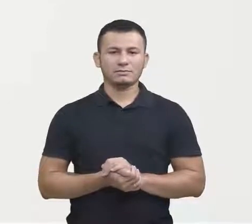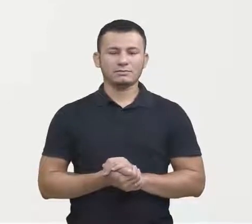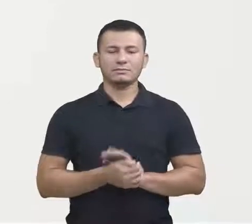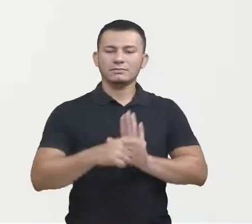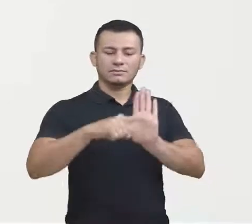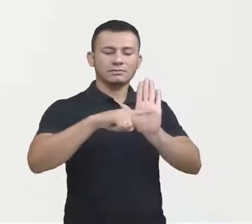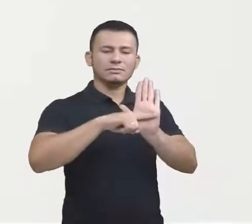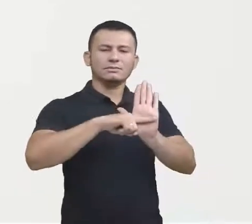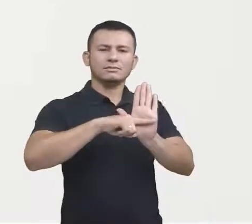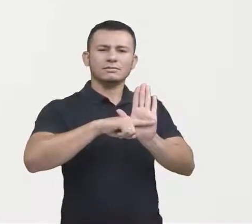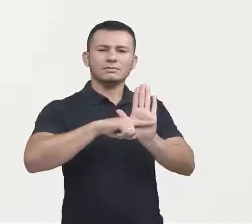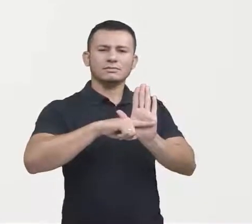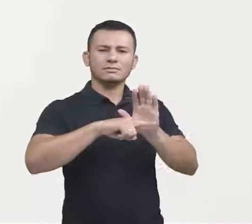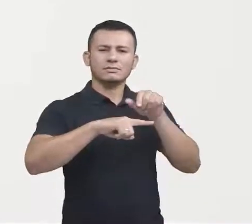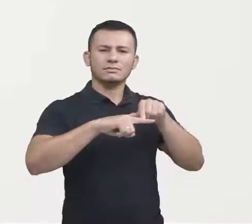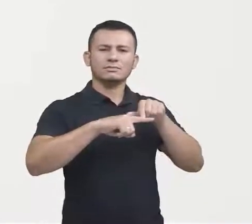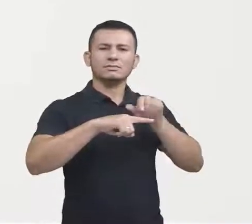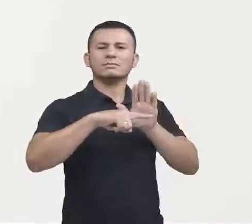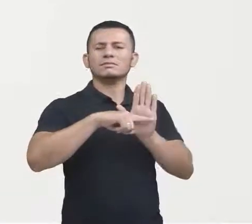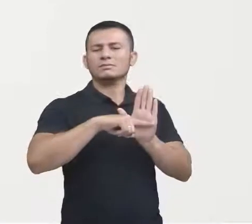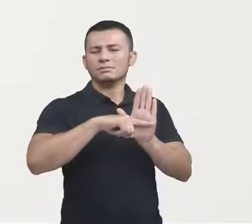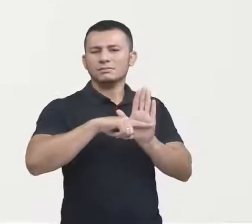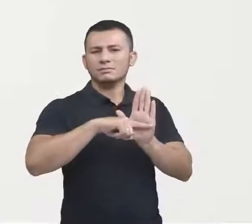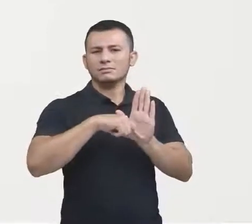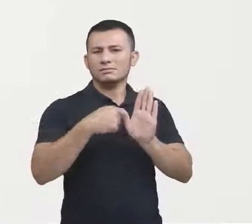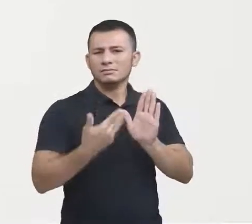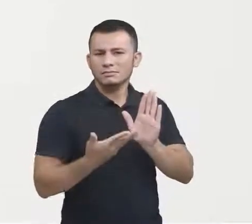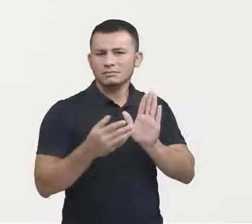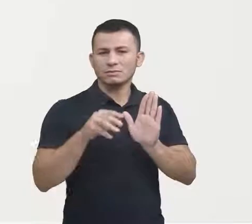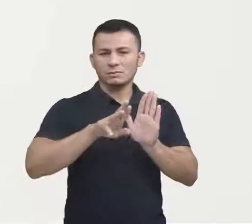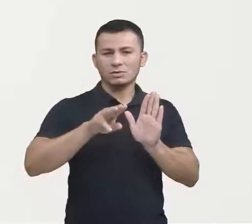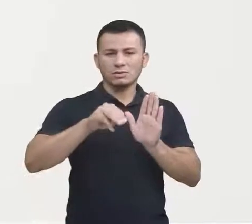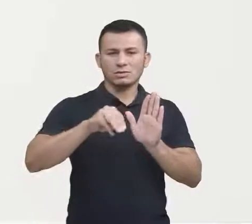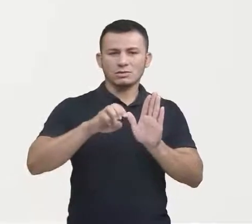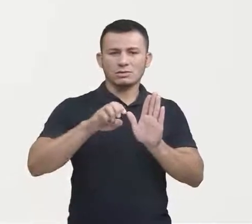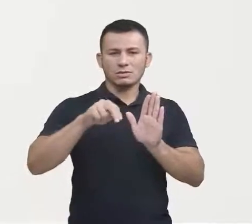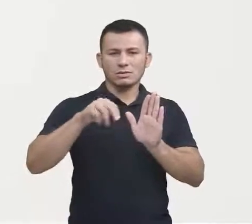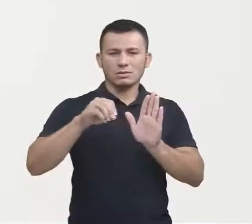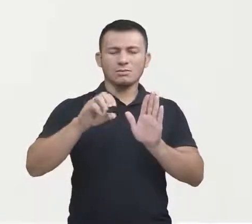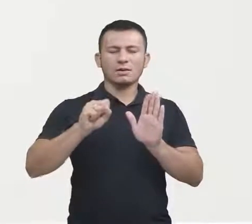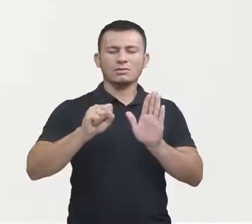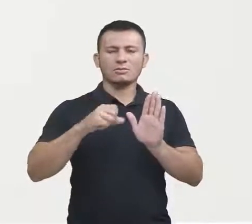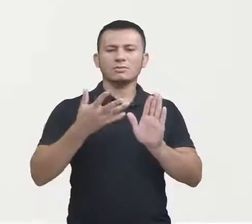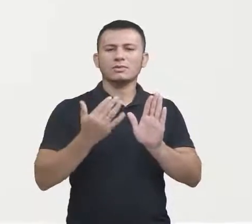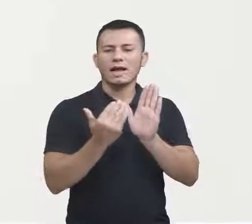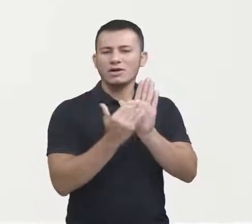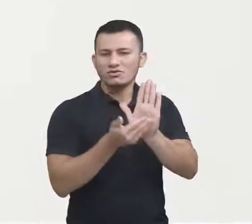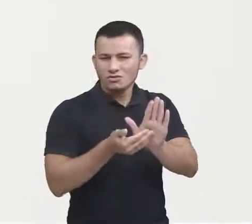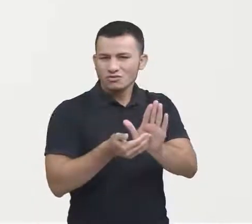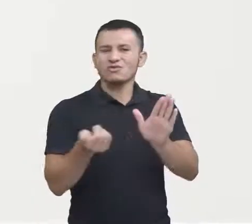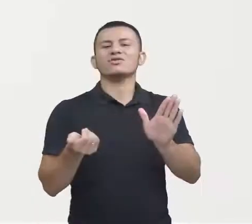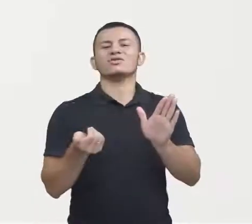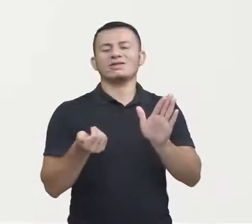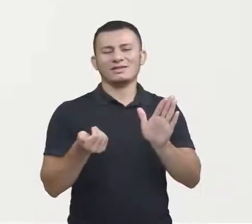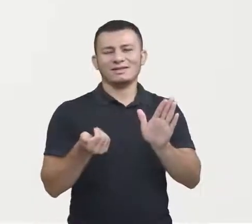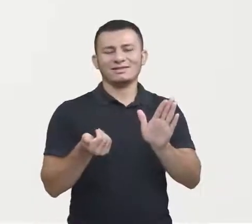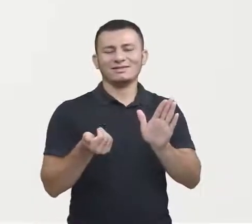subtração o tracinho que é o menos eu tiro